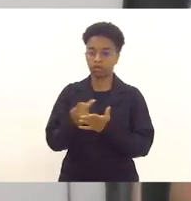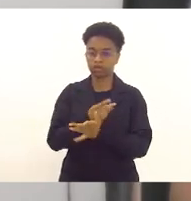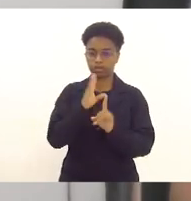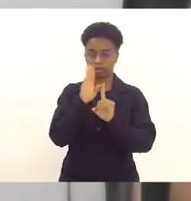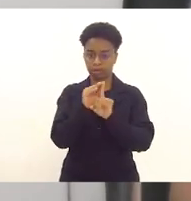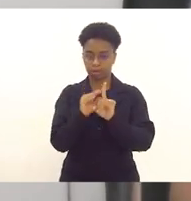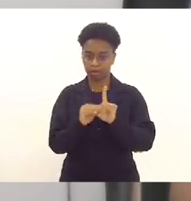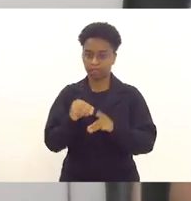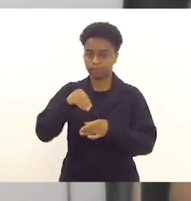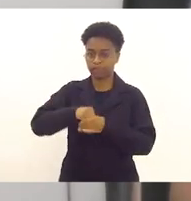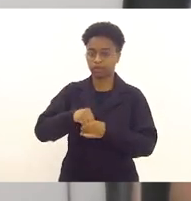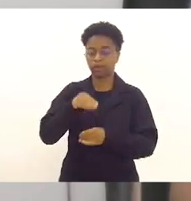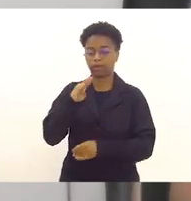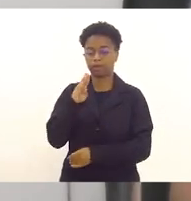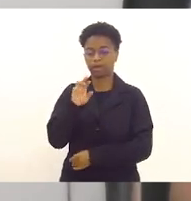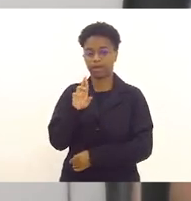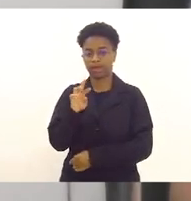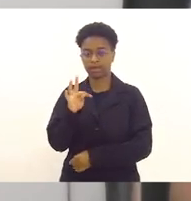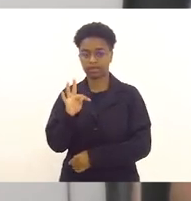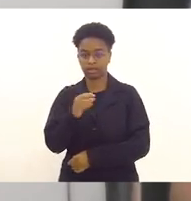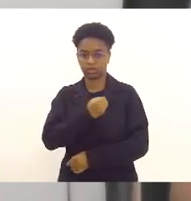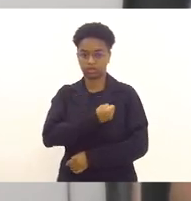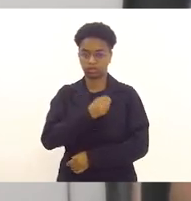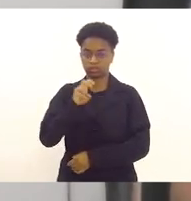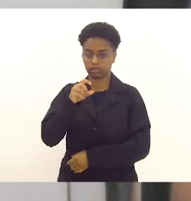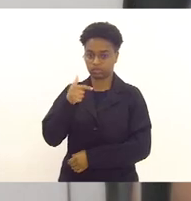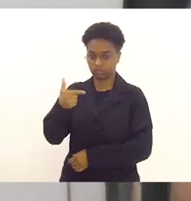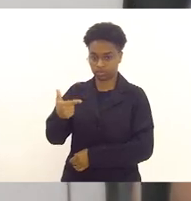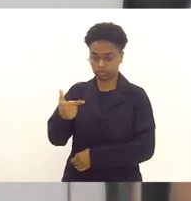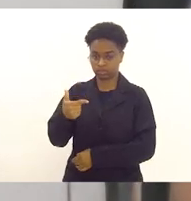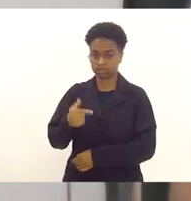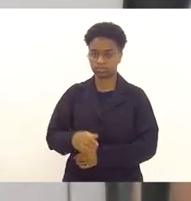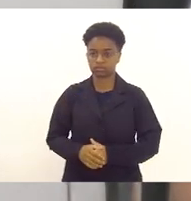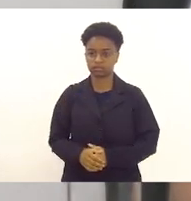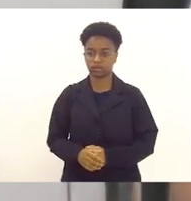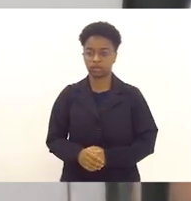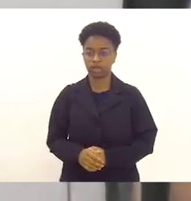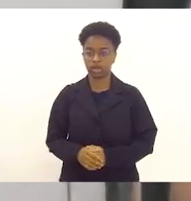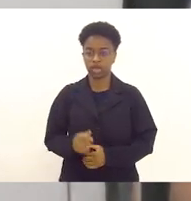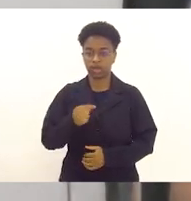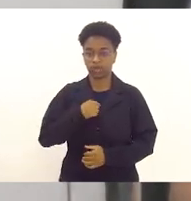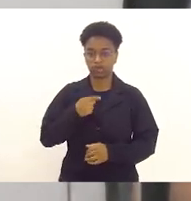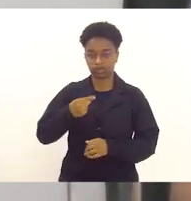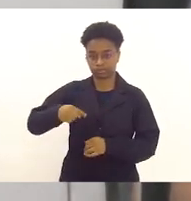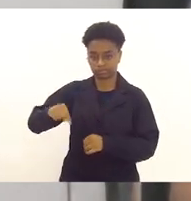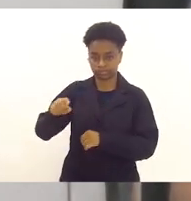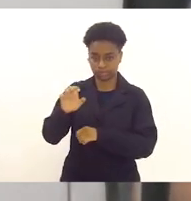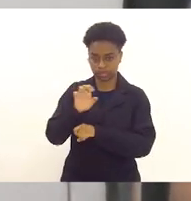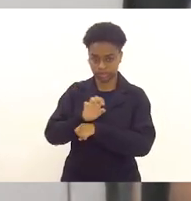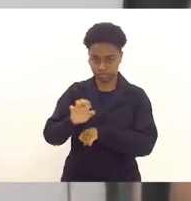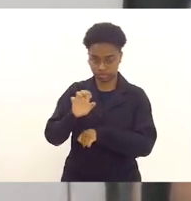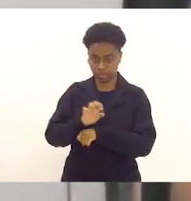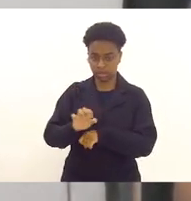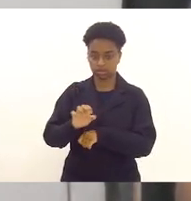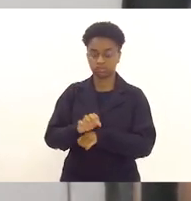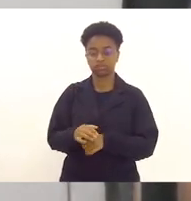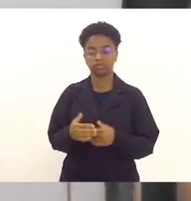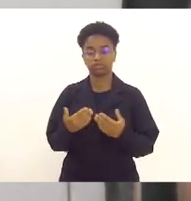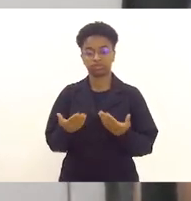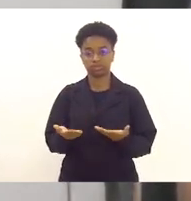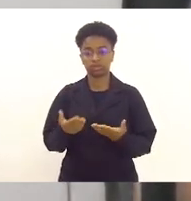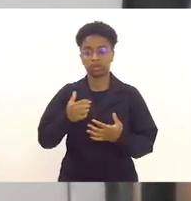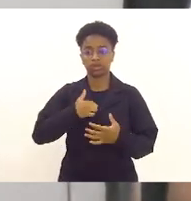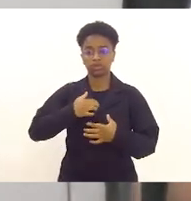do BRT da linha 52 vila militar Alvorada eu estava indo para o meu estágio e eu